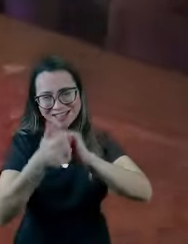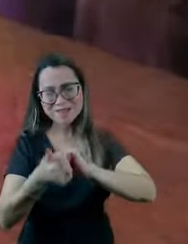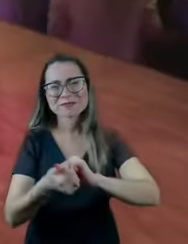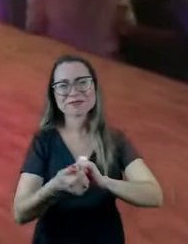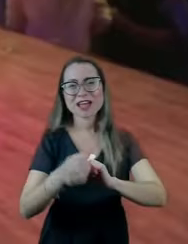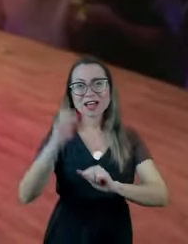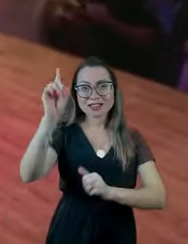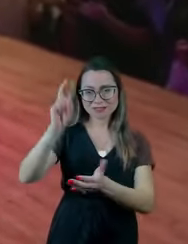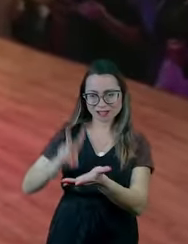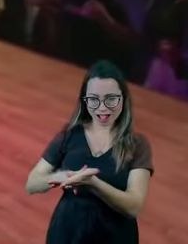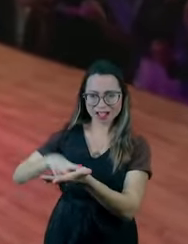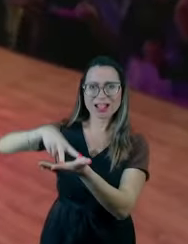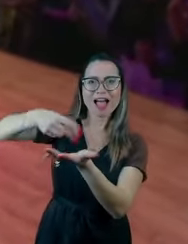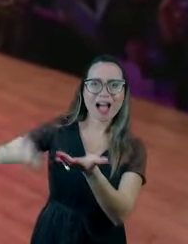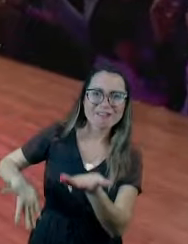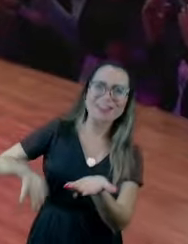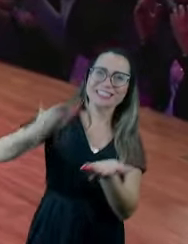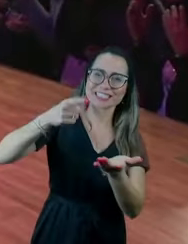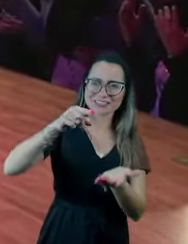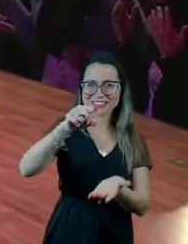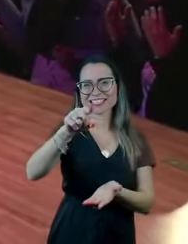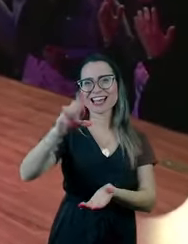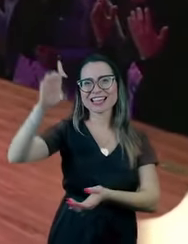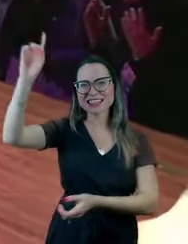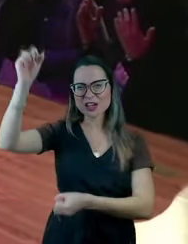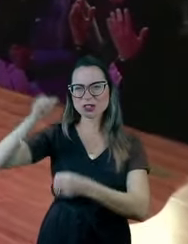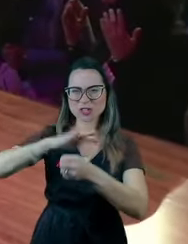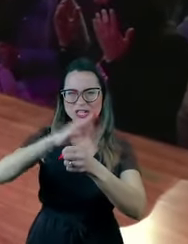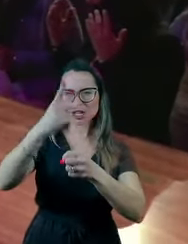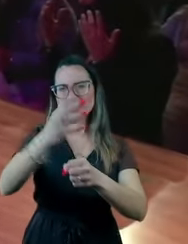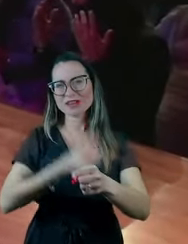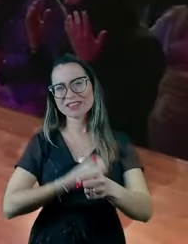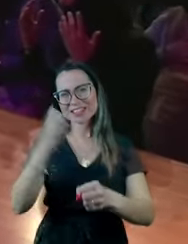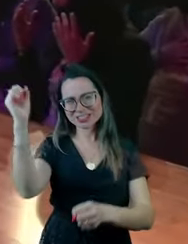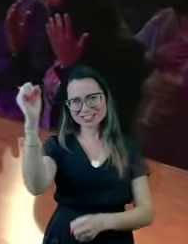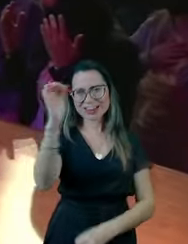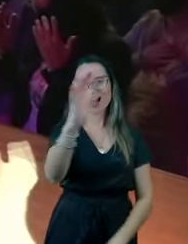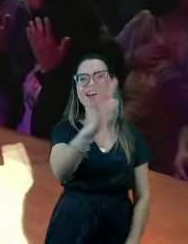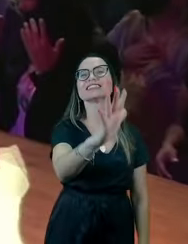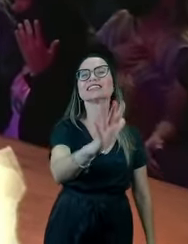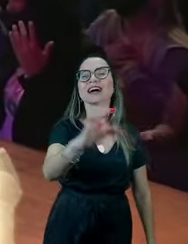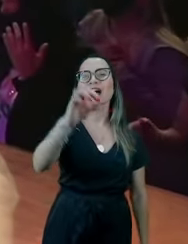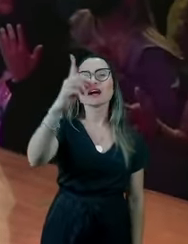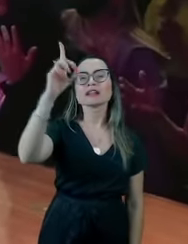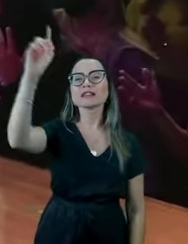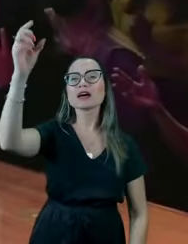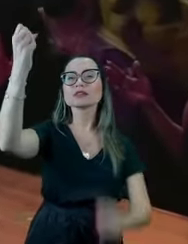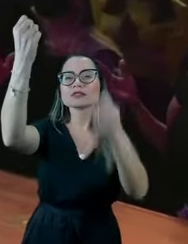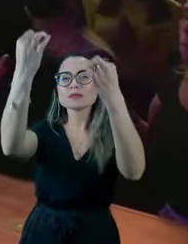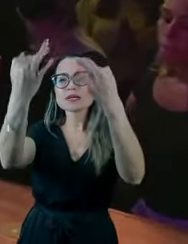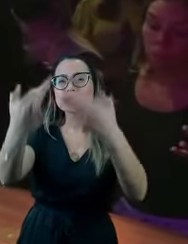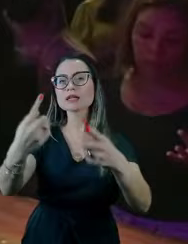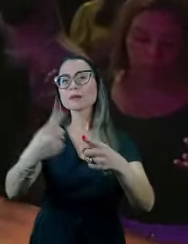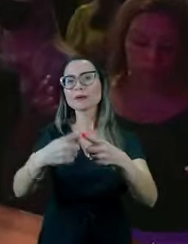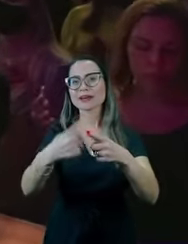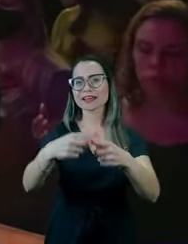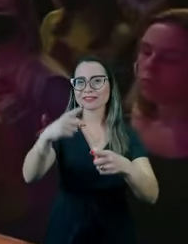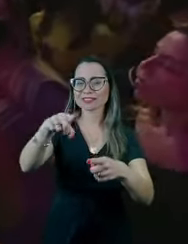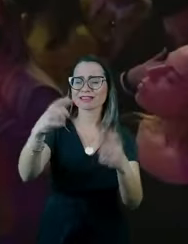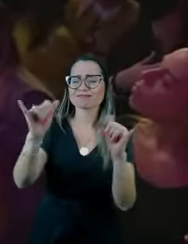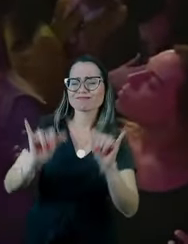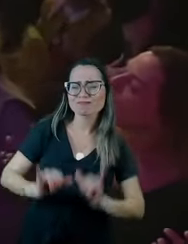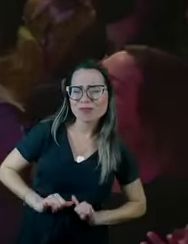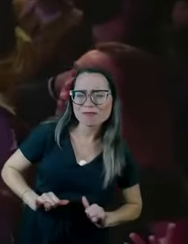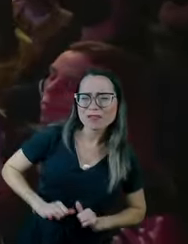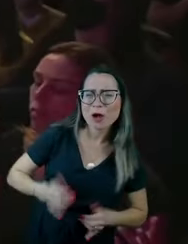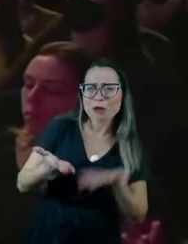Isso. Deus está enchendo você agora de graça. Deus está te explicando por que Ele te dobrou tanto. Por que